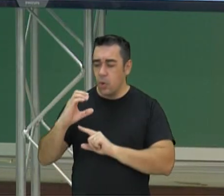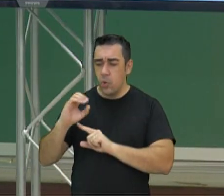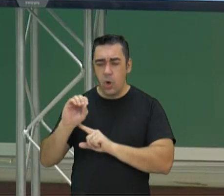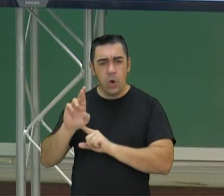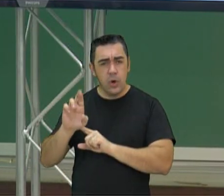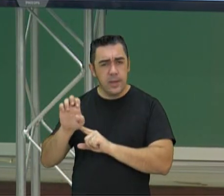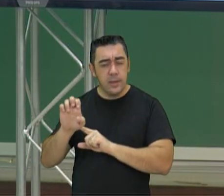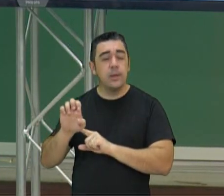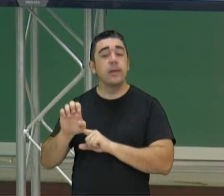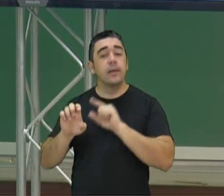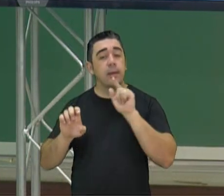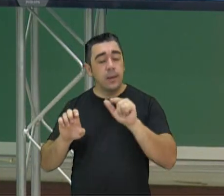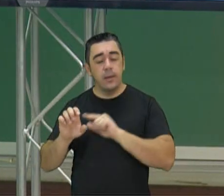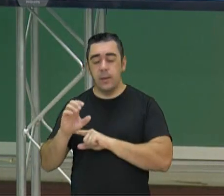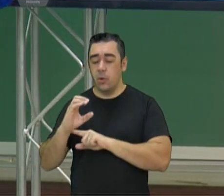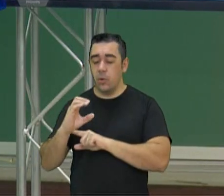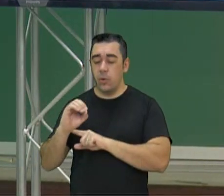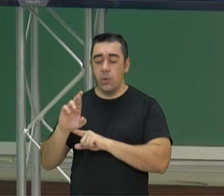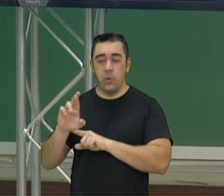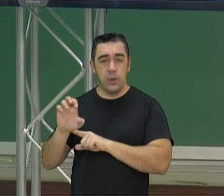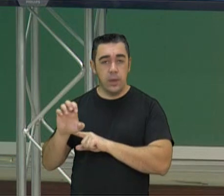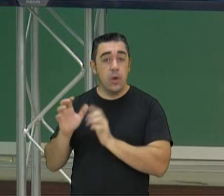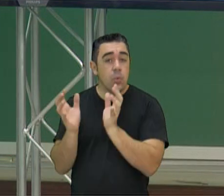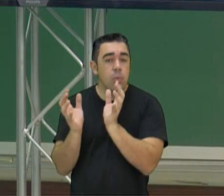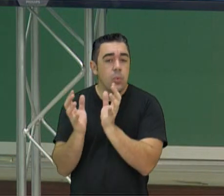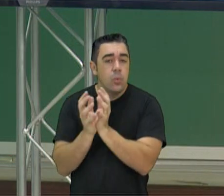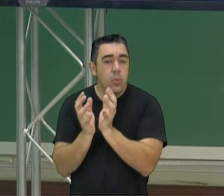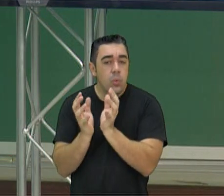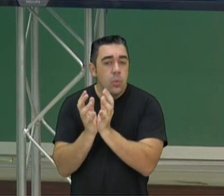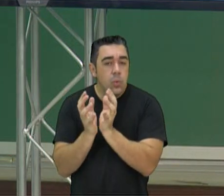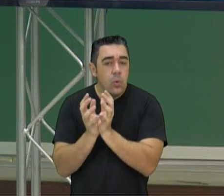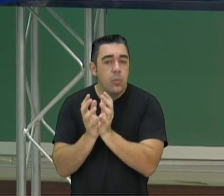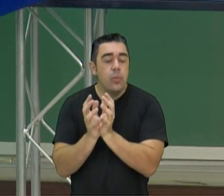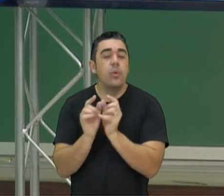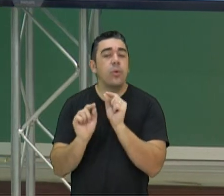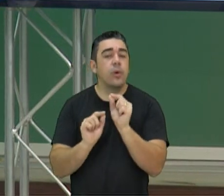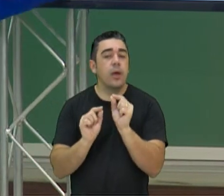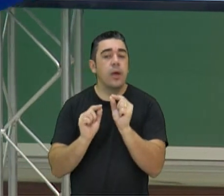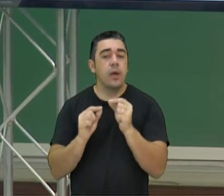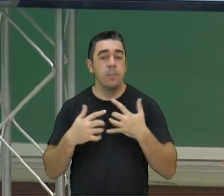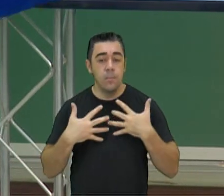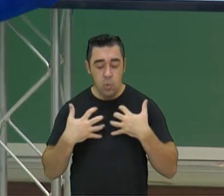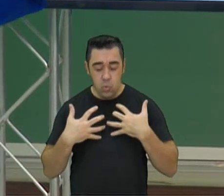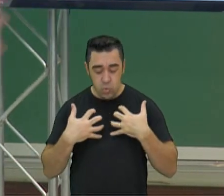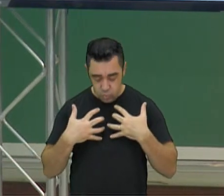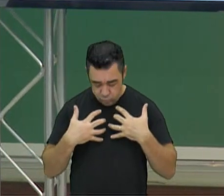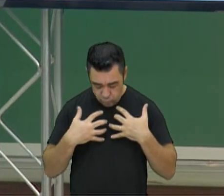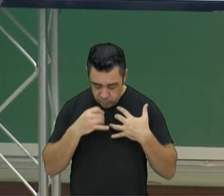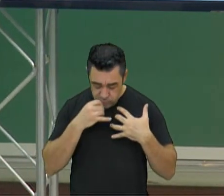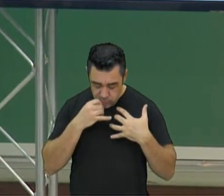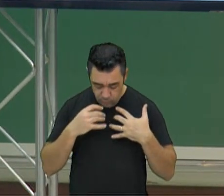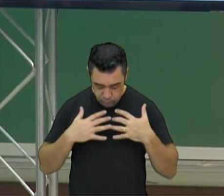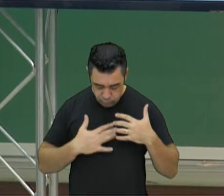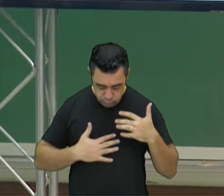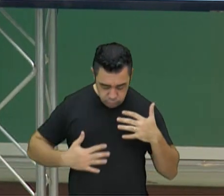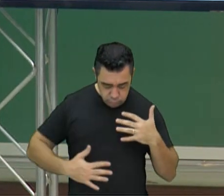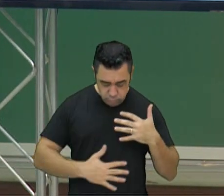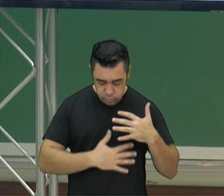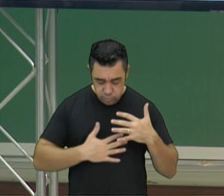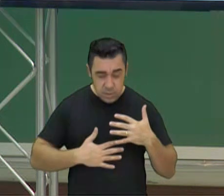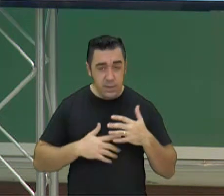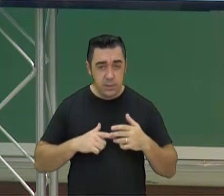então qual que é o core? Então, o core o que é? É o conjunto de músculos que está envolvido na respiração e